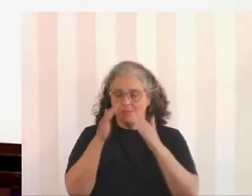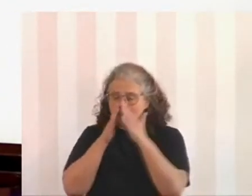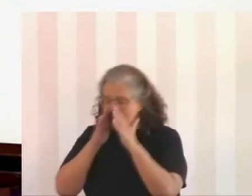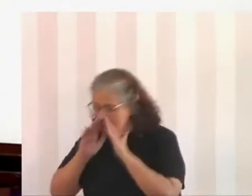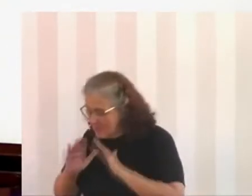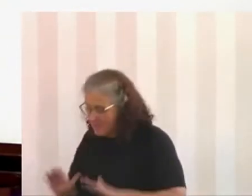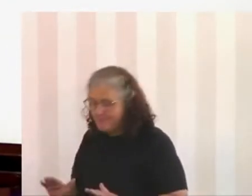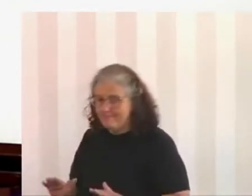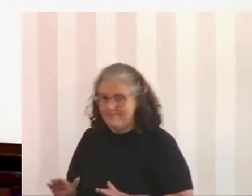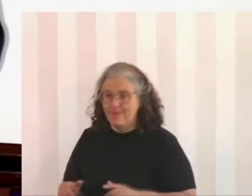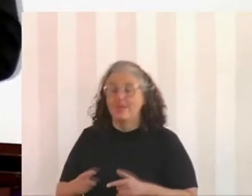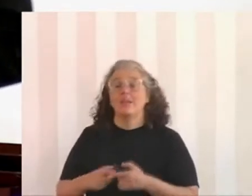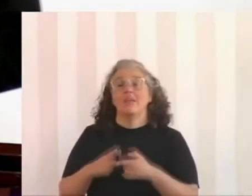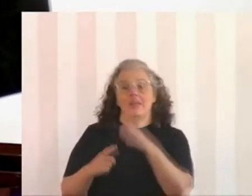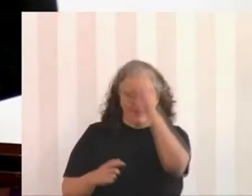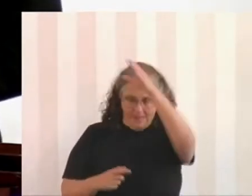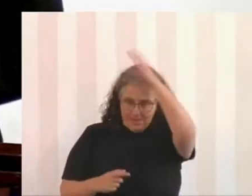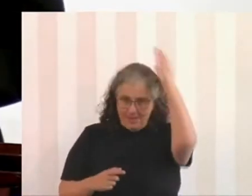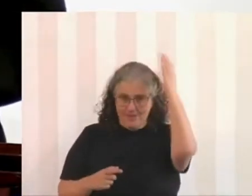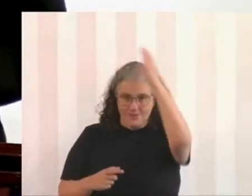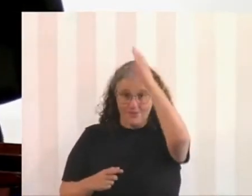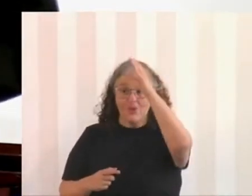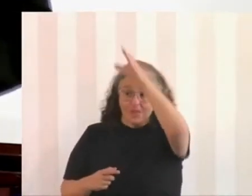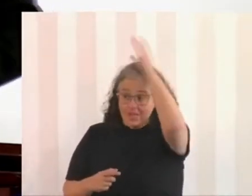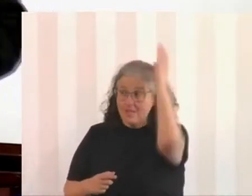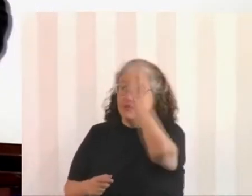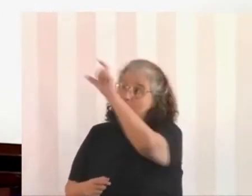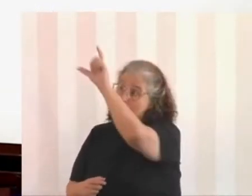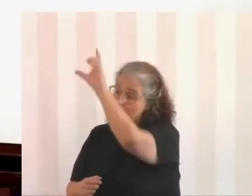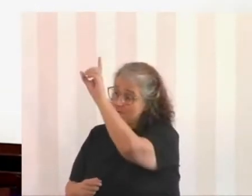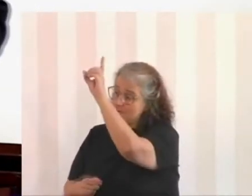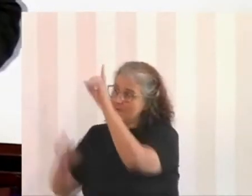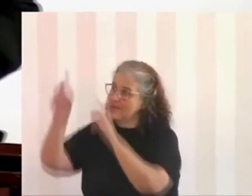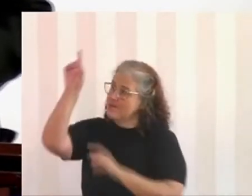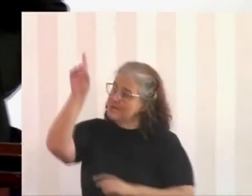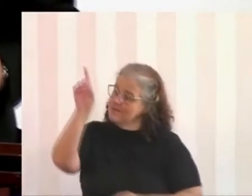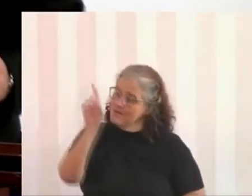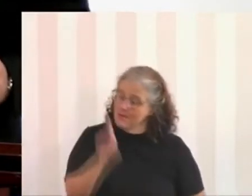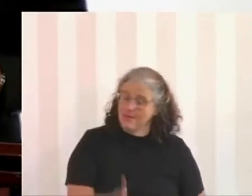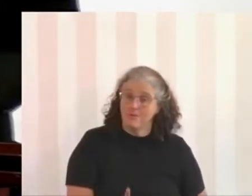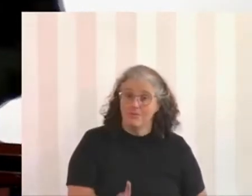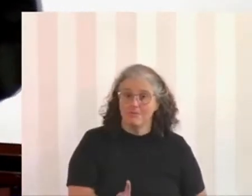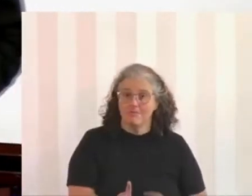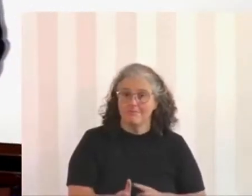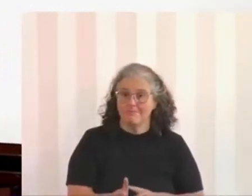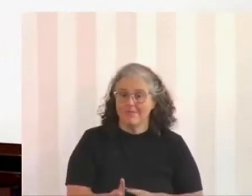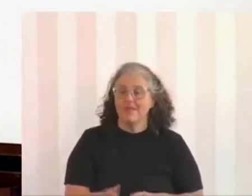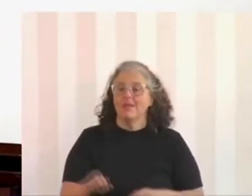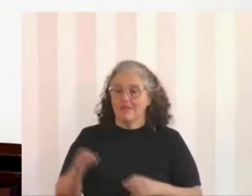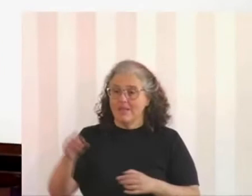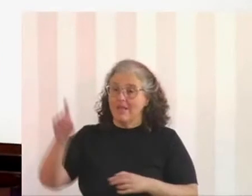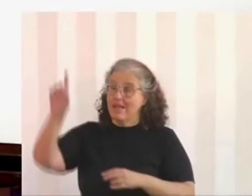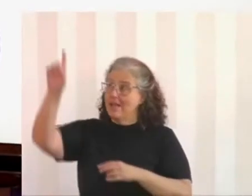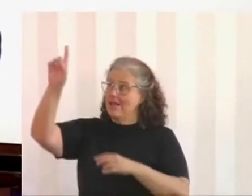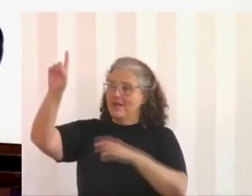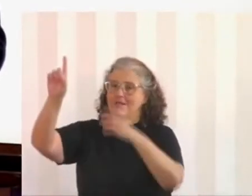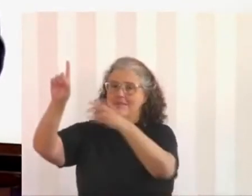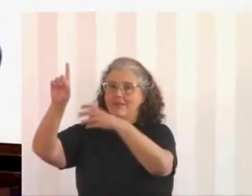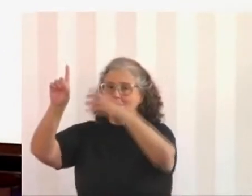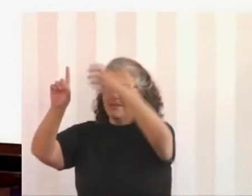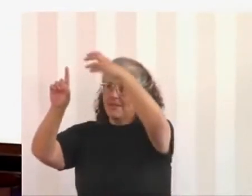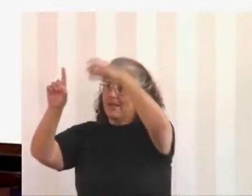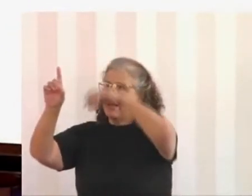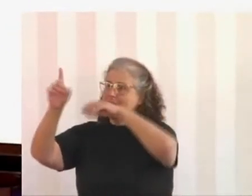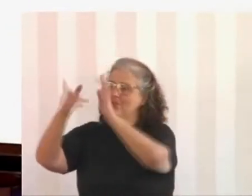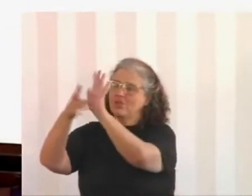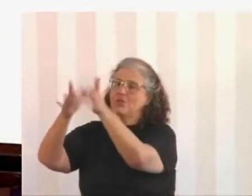se humilhou para assumir a forma de servo. Então nós temos que ser humildes, assim como Cristo, que